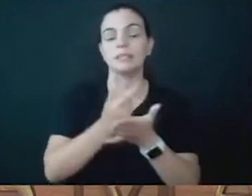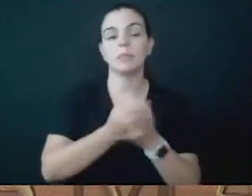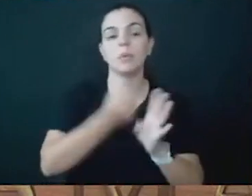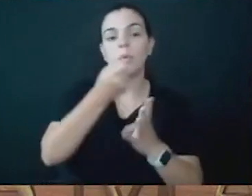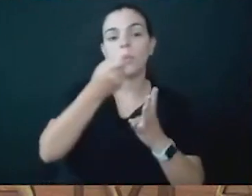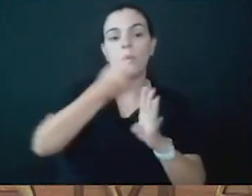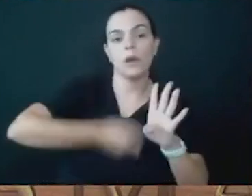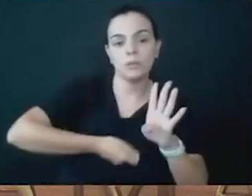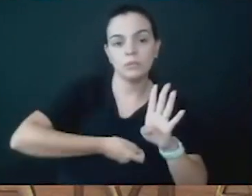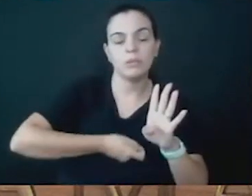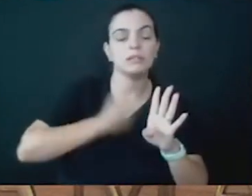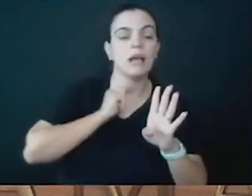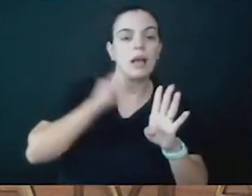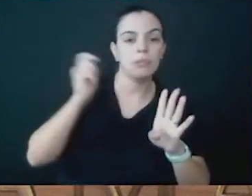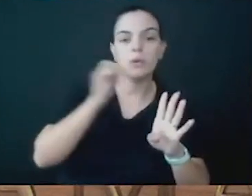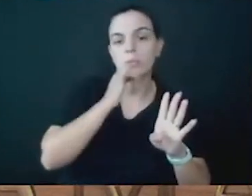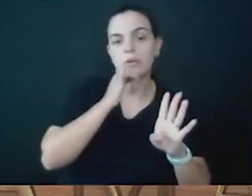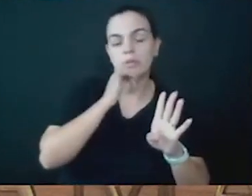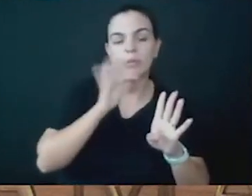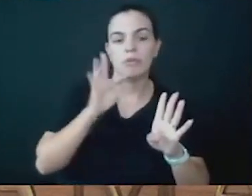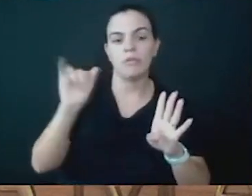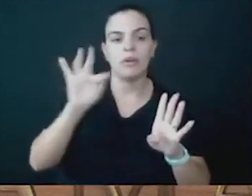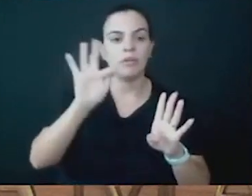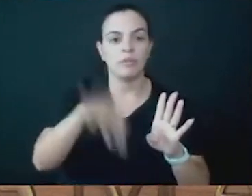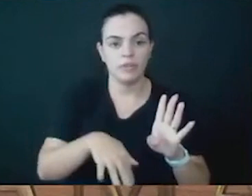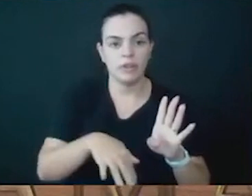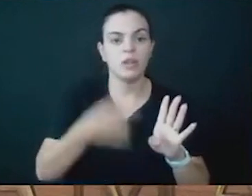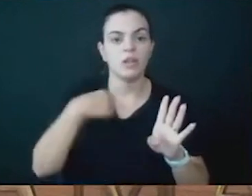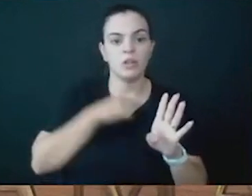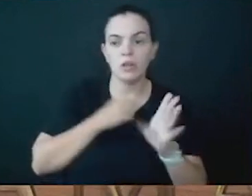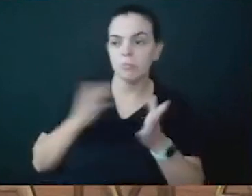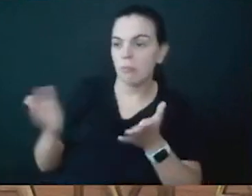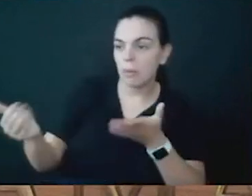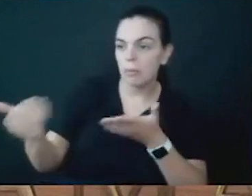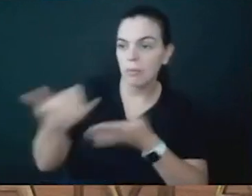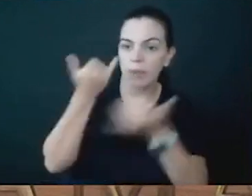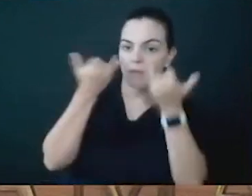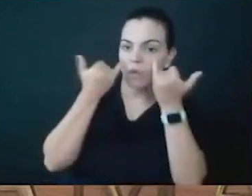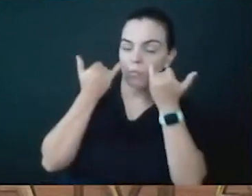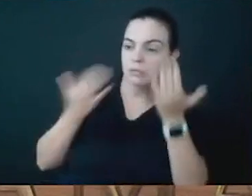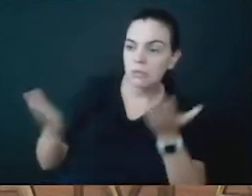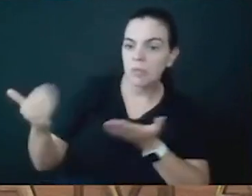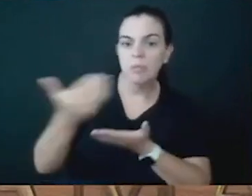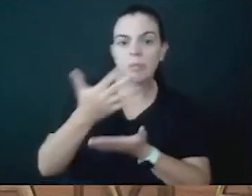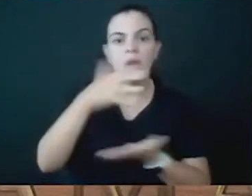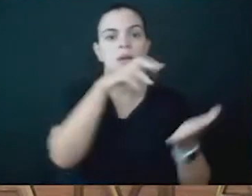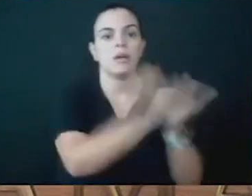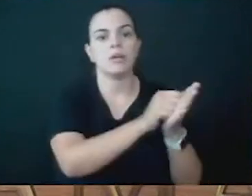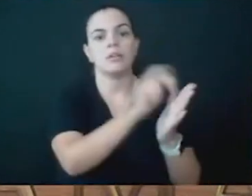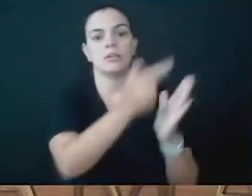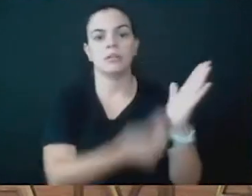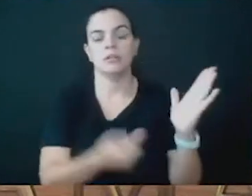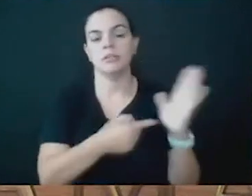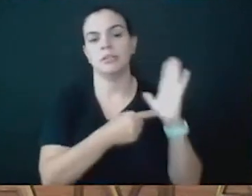finaliza abril agora, a gente recolhe as informações... E até a equipe está trabalhando nesse monitoramento para já trazer os resultados